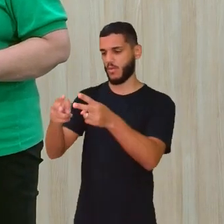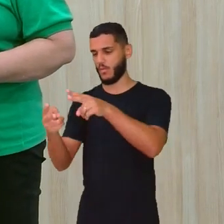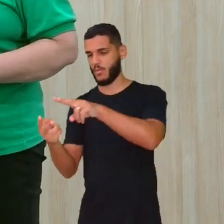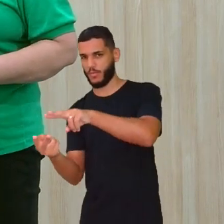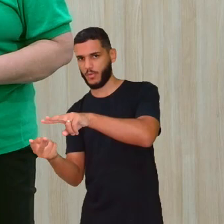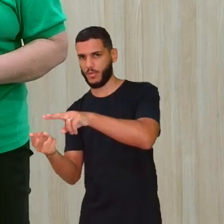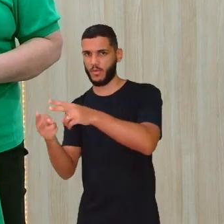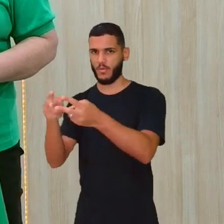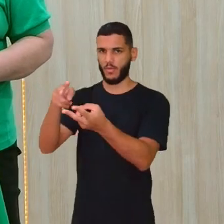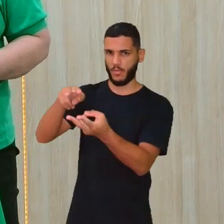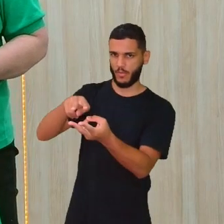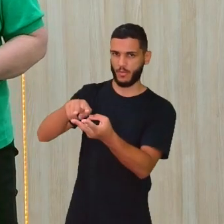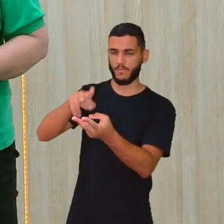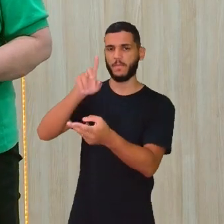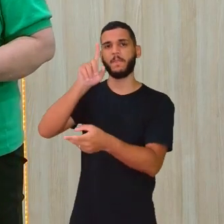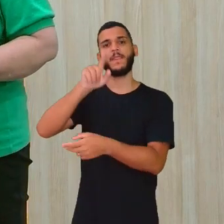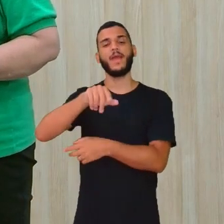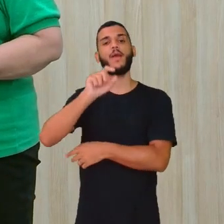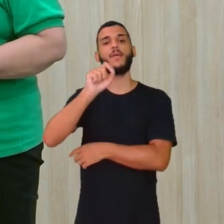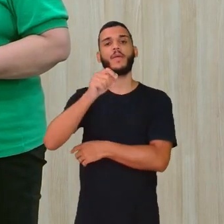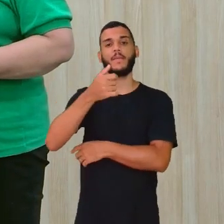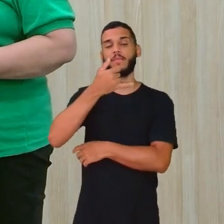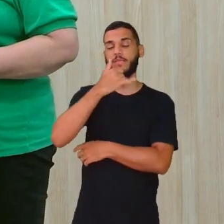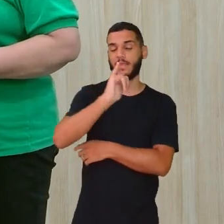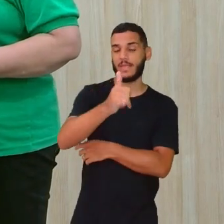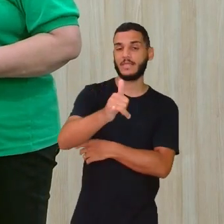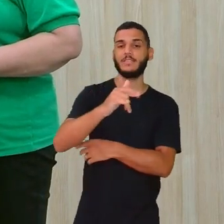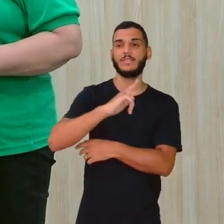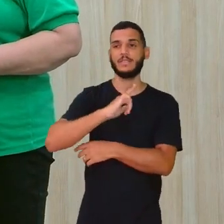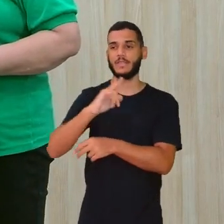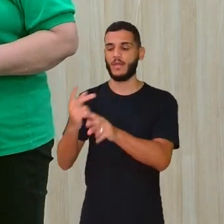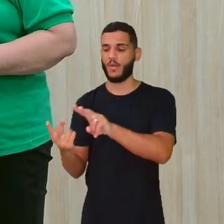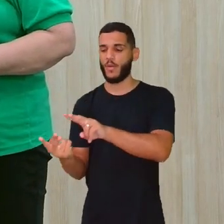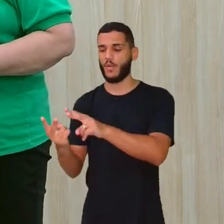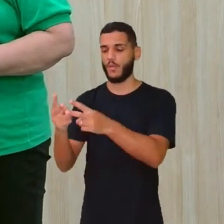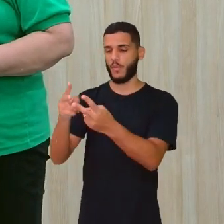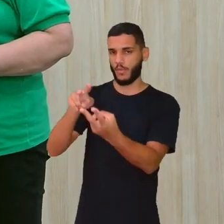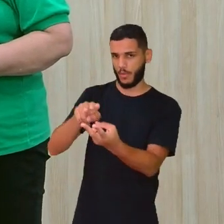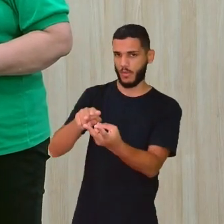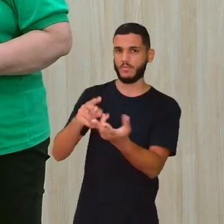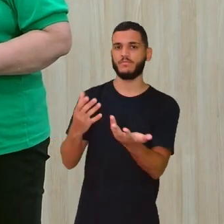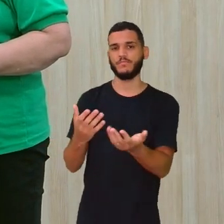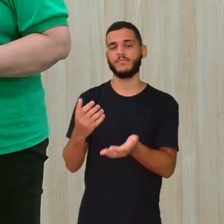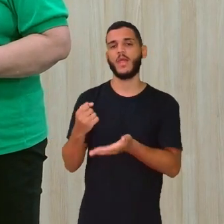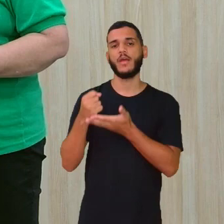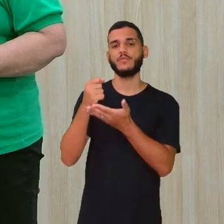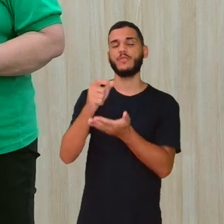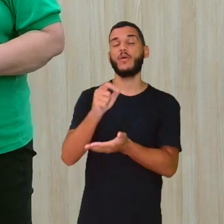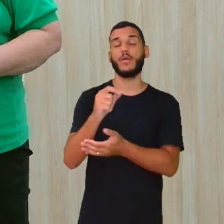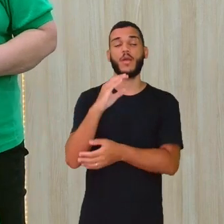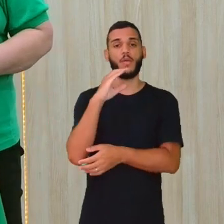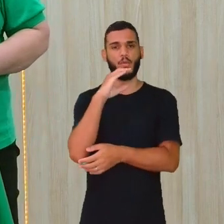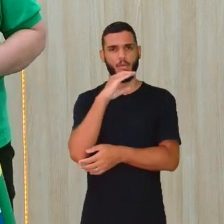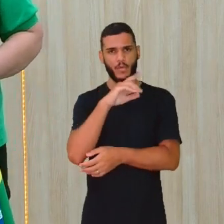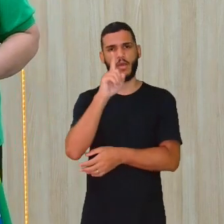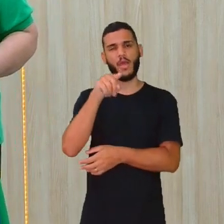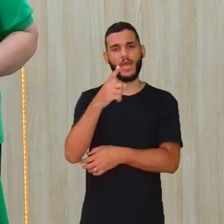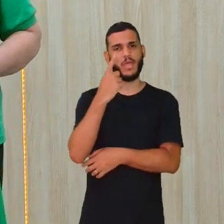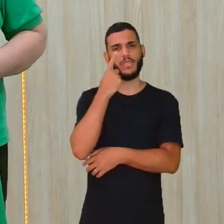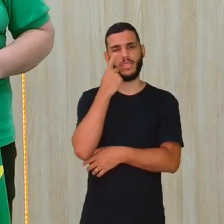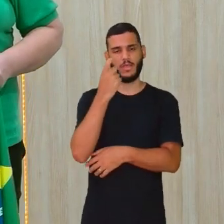diz que é uma energia térmica em trânsito e vai ajudar a aquecer. Então, é bem interessante